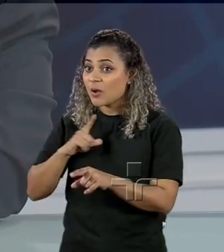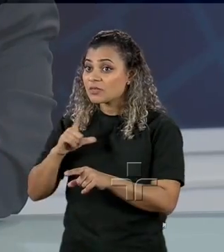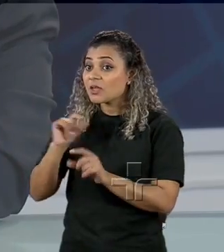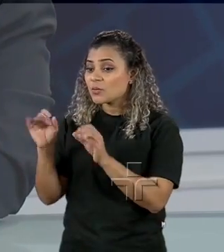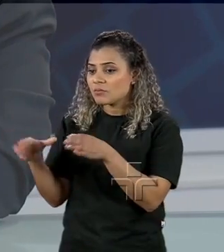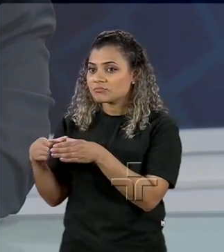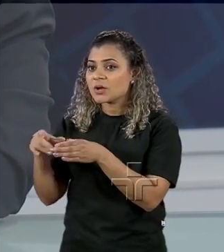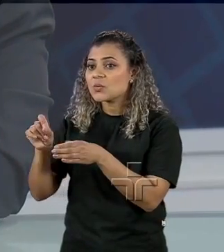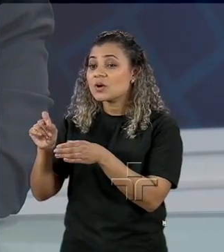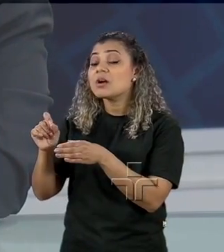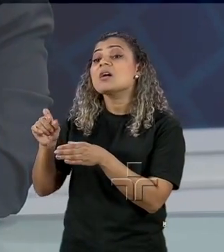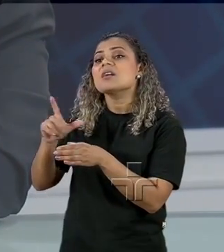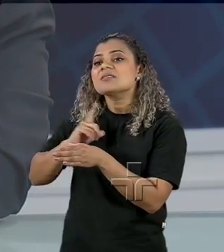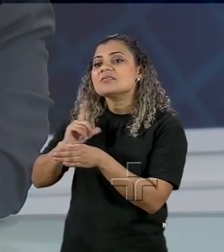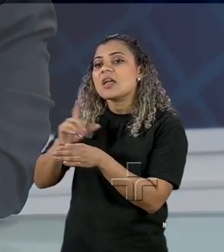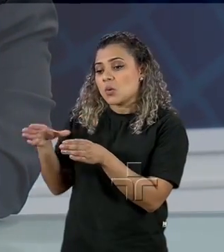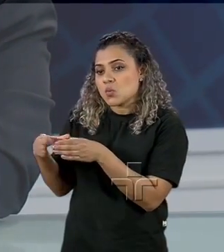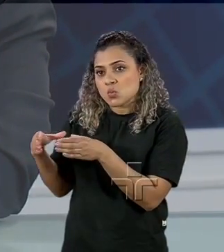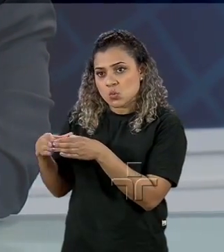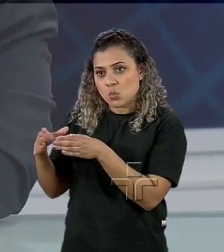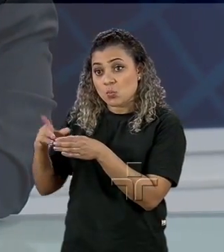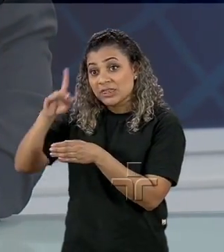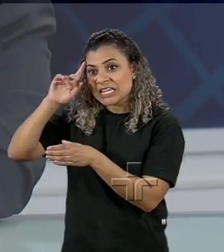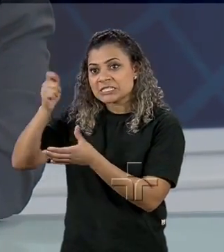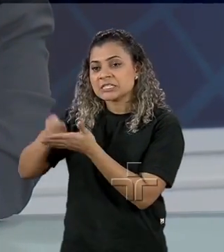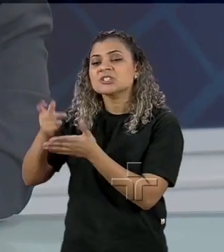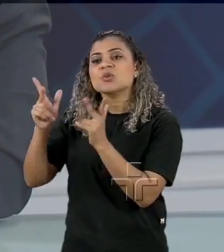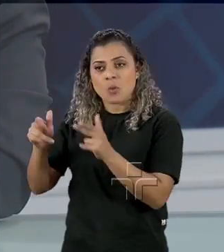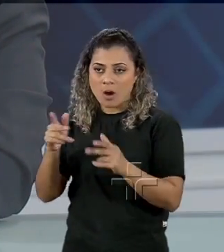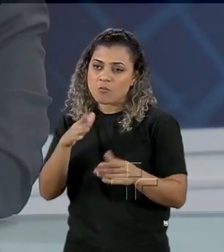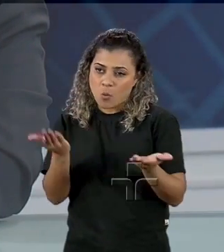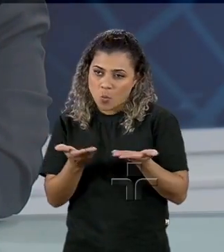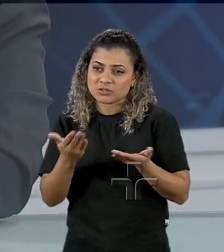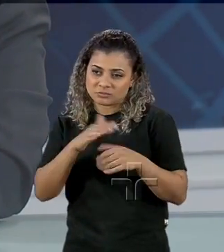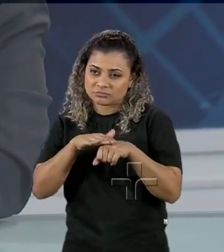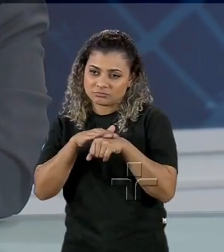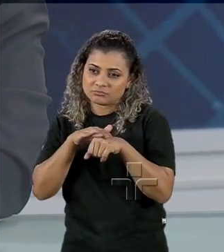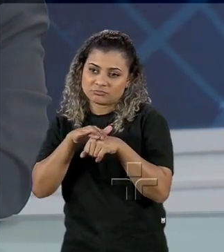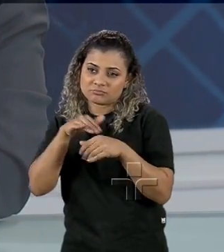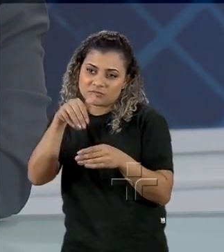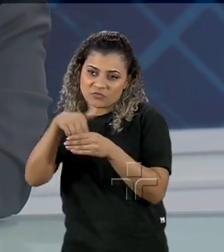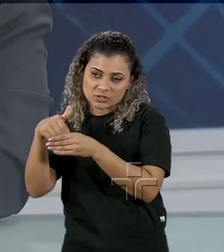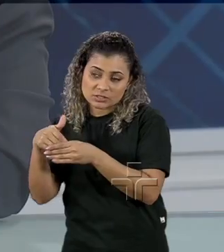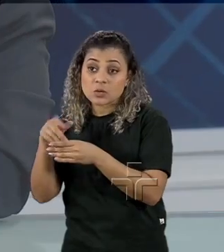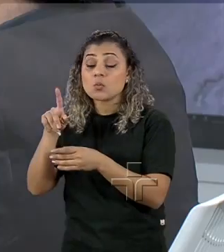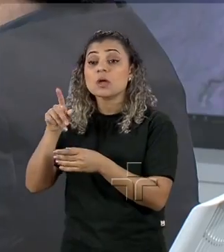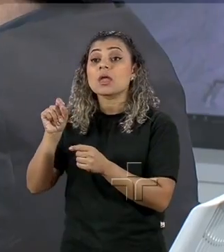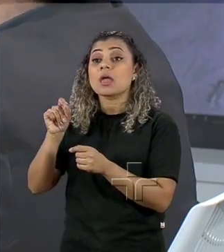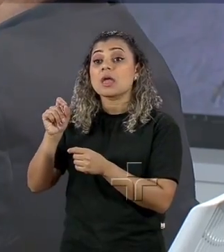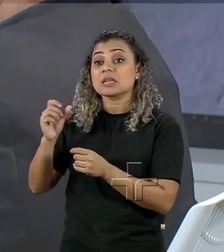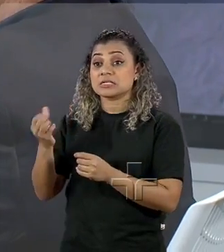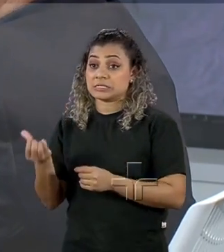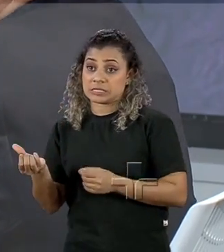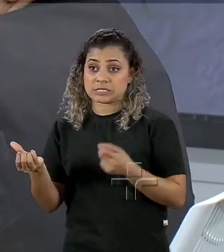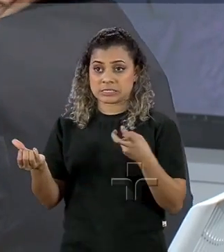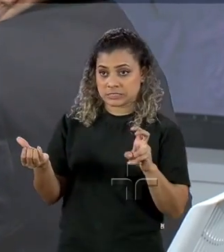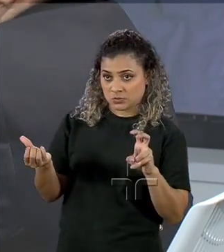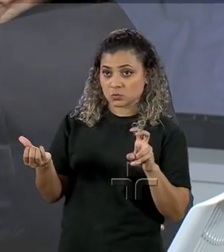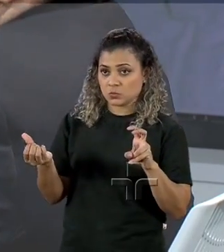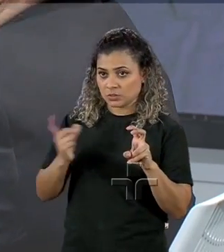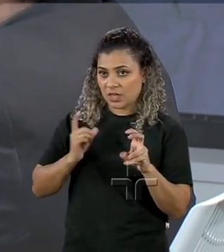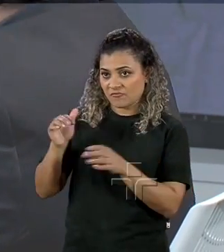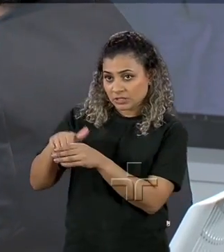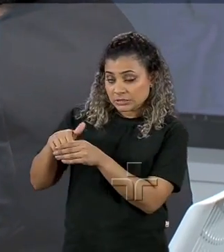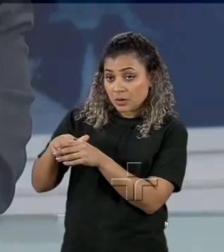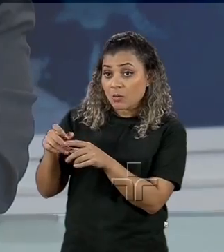um plenário que decide, como aconteceu em relação a isso que o ministro agora falava, né, por uma votação de 6-5. Portanto,